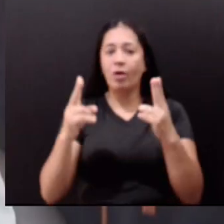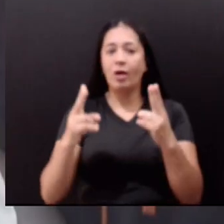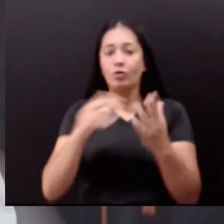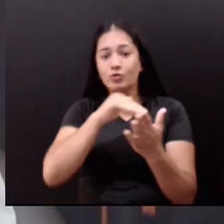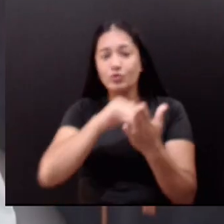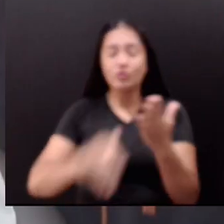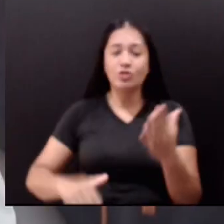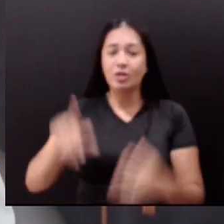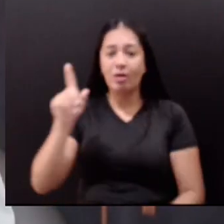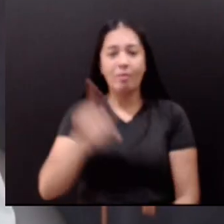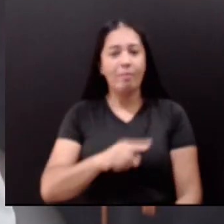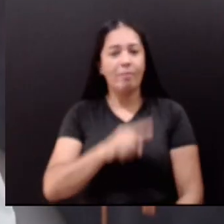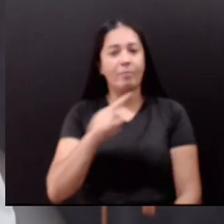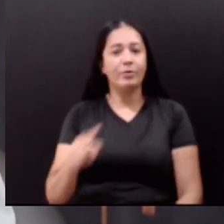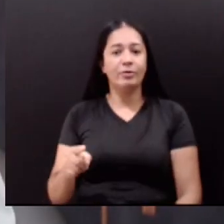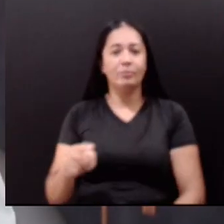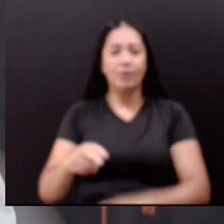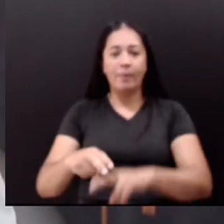dessa,